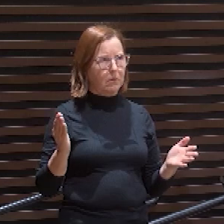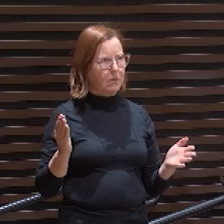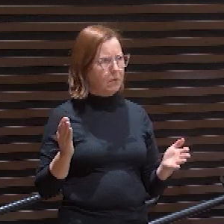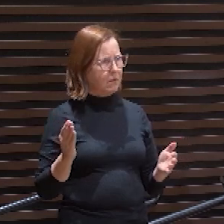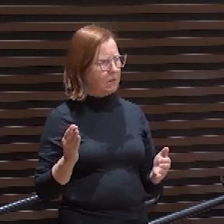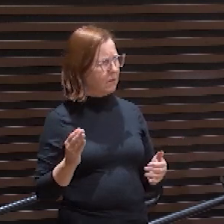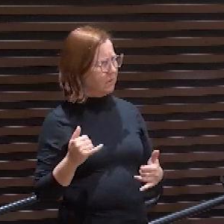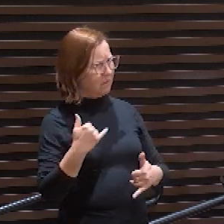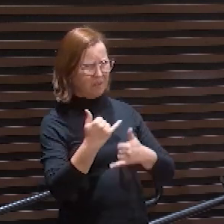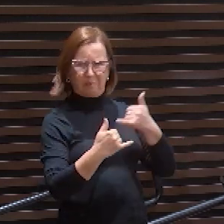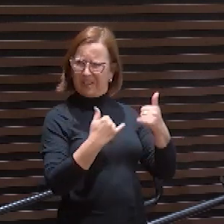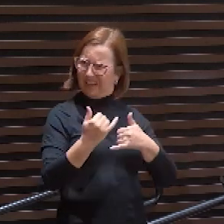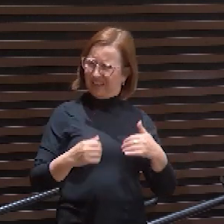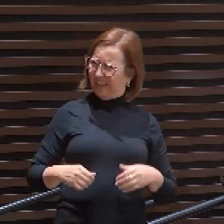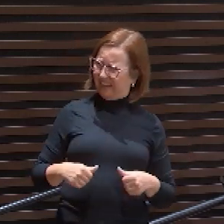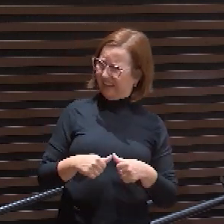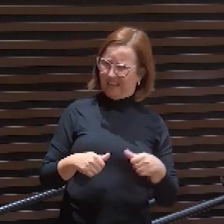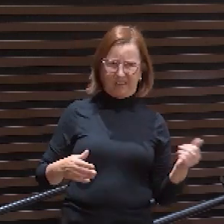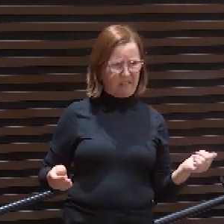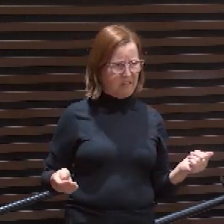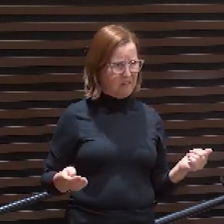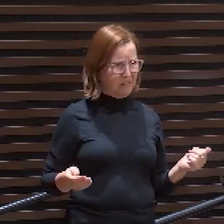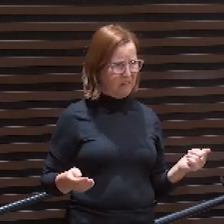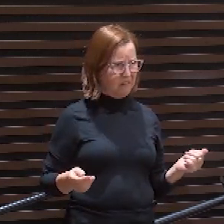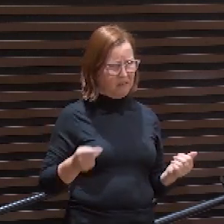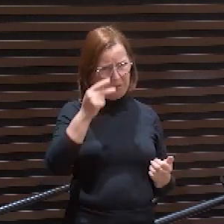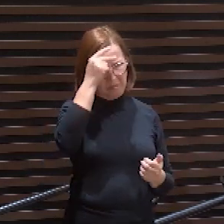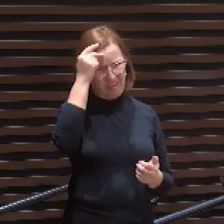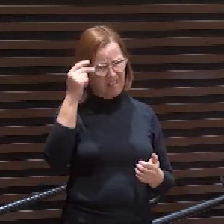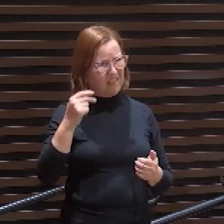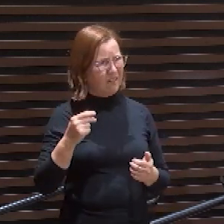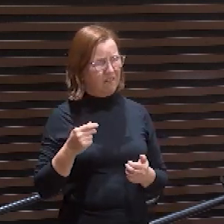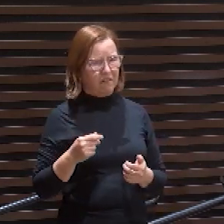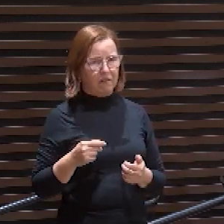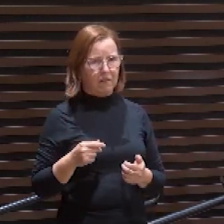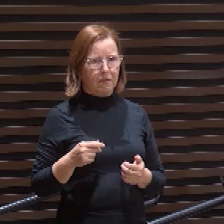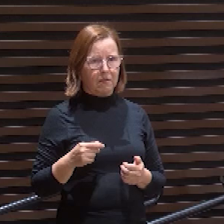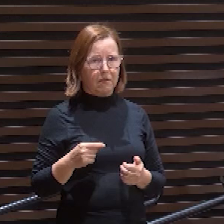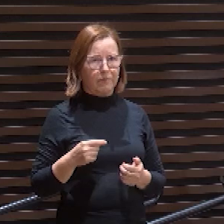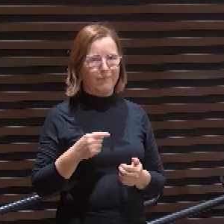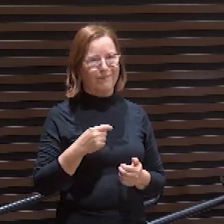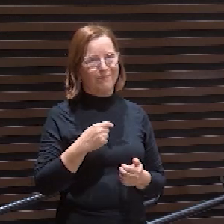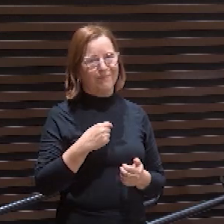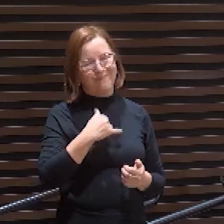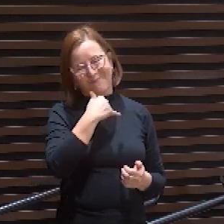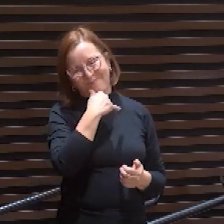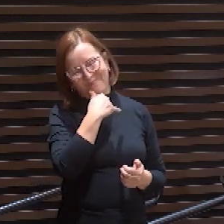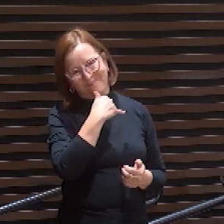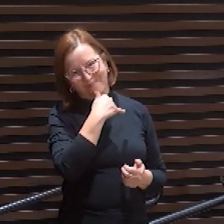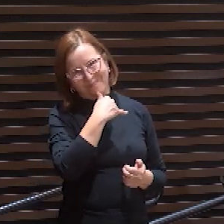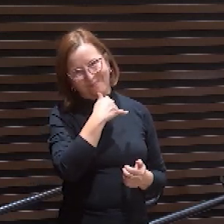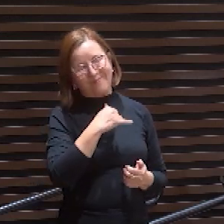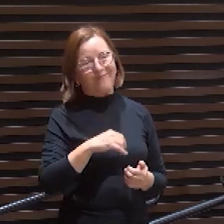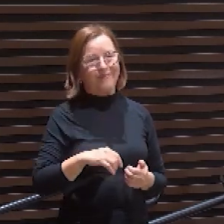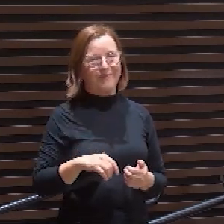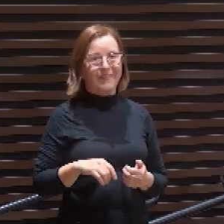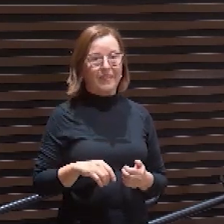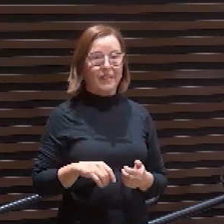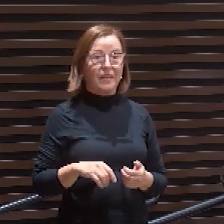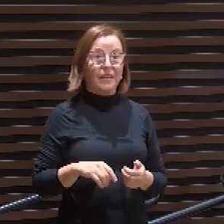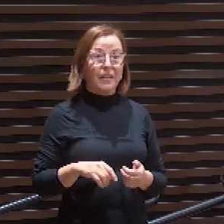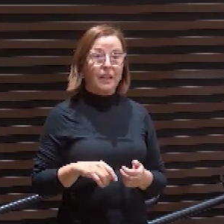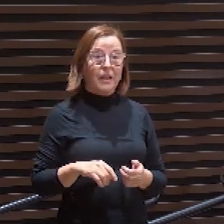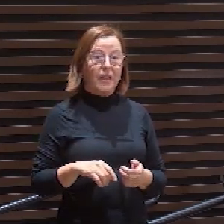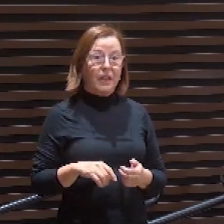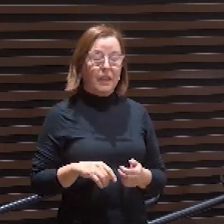Brincadeira é esta? Gritou alguém. Eu sinto muito, disse o leiloeiro.